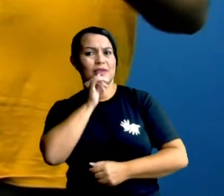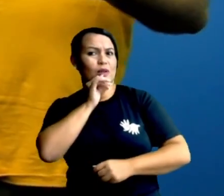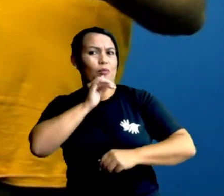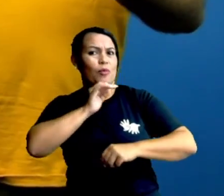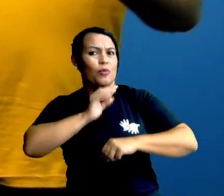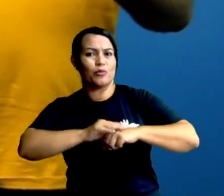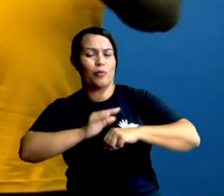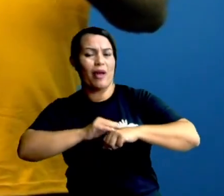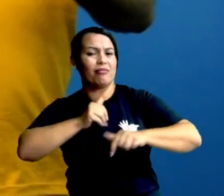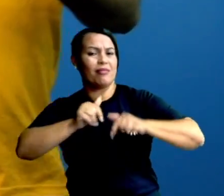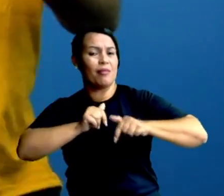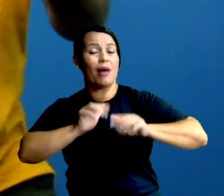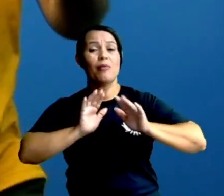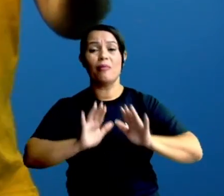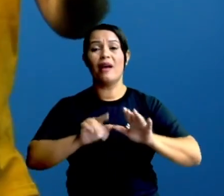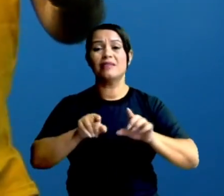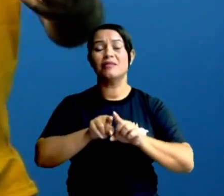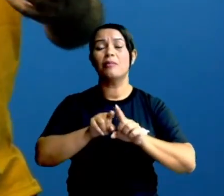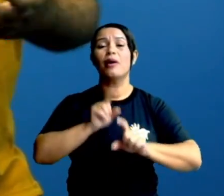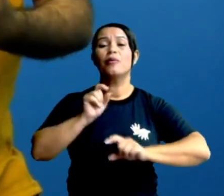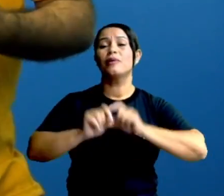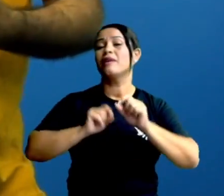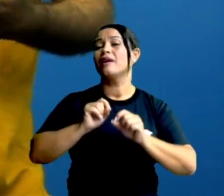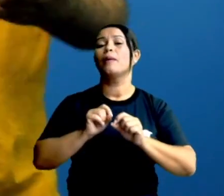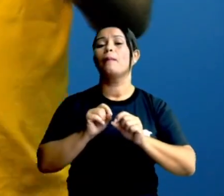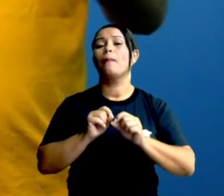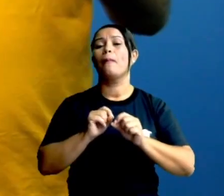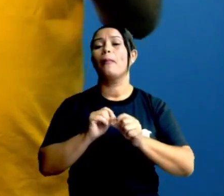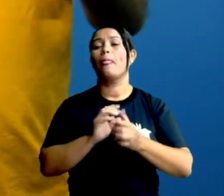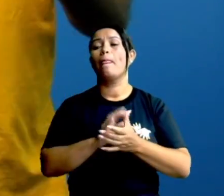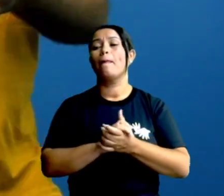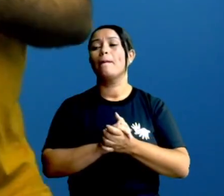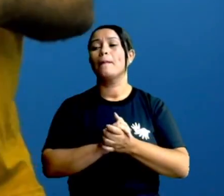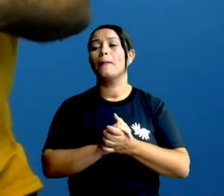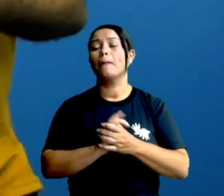com o qual a gente